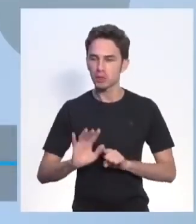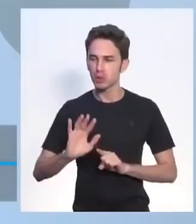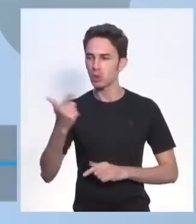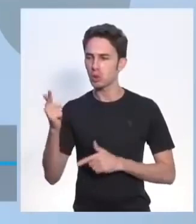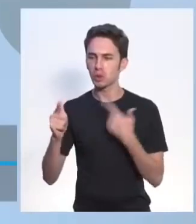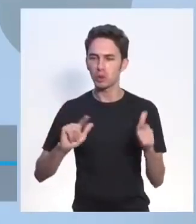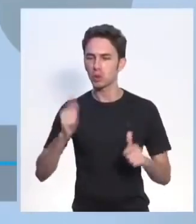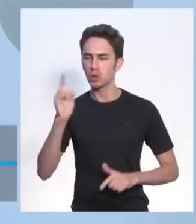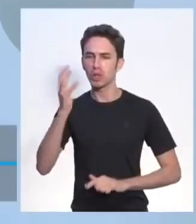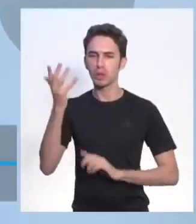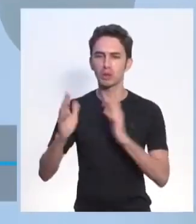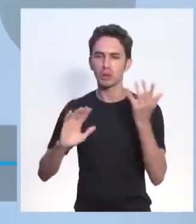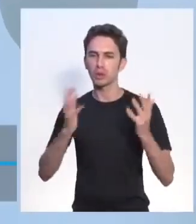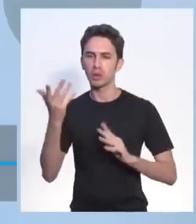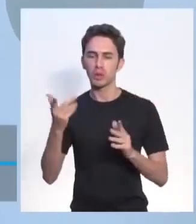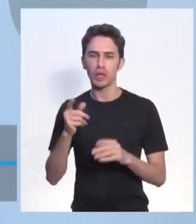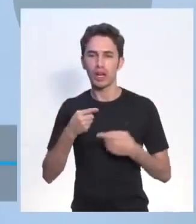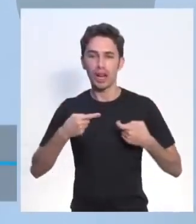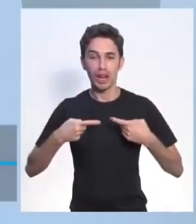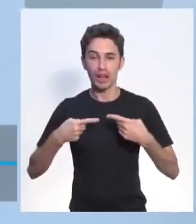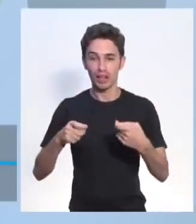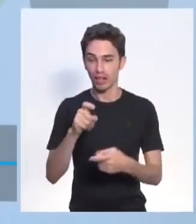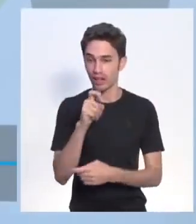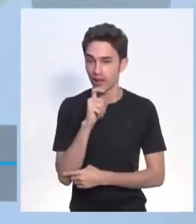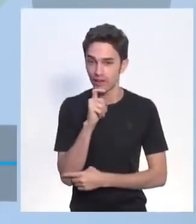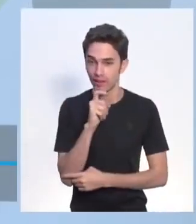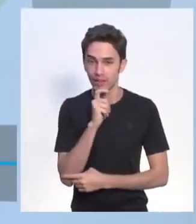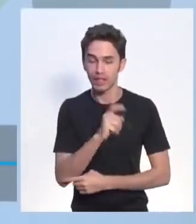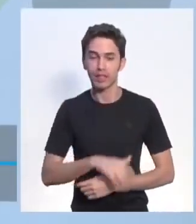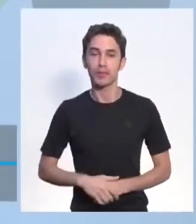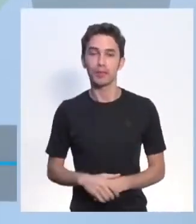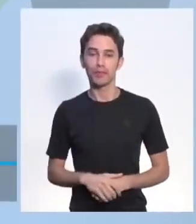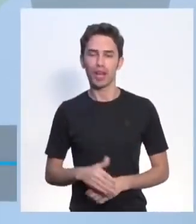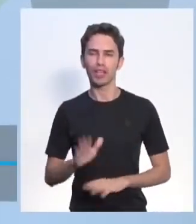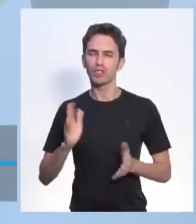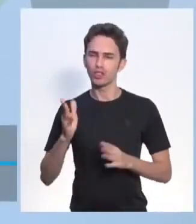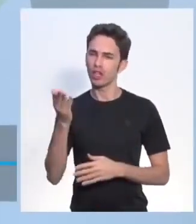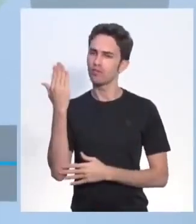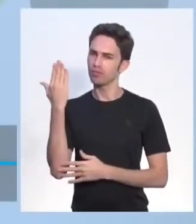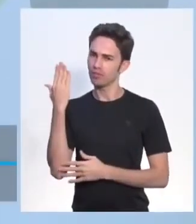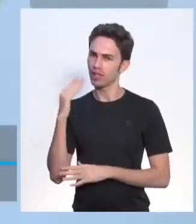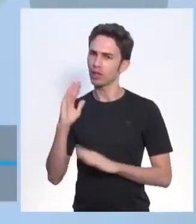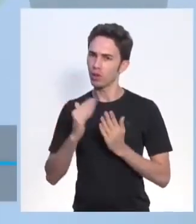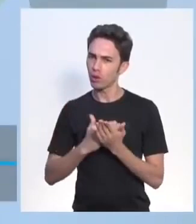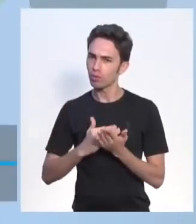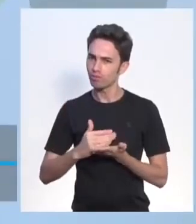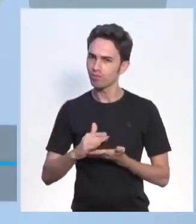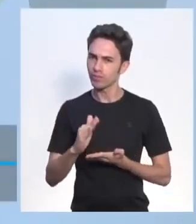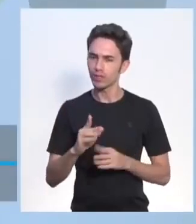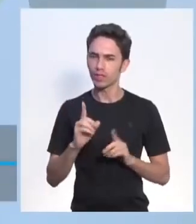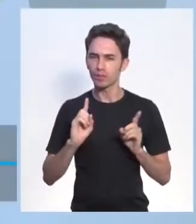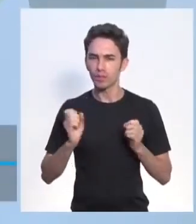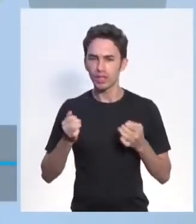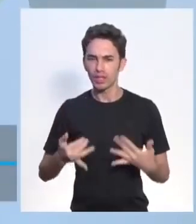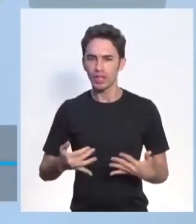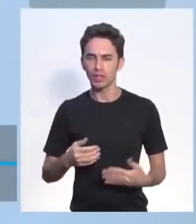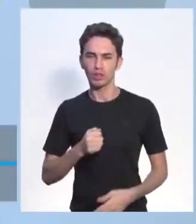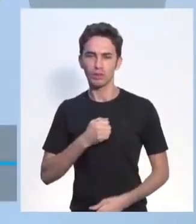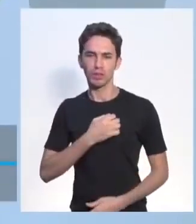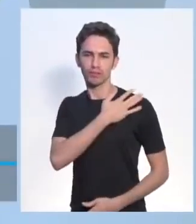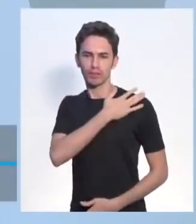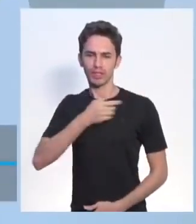desdobramentos da Guerra Fria. Nós iniciamos lá atrás com a ditadura